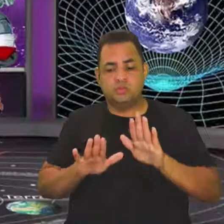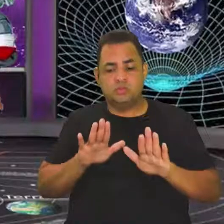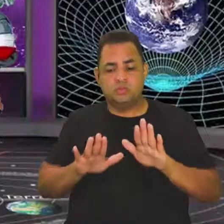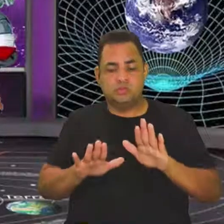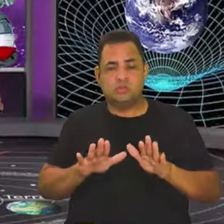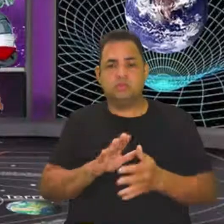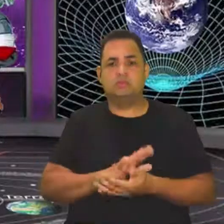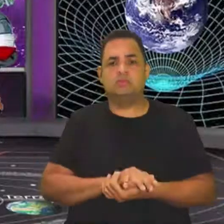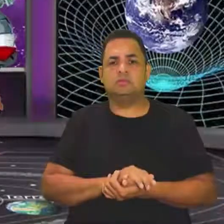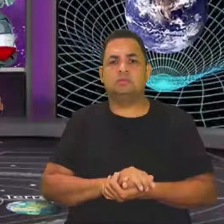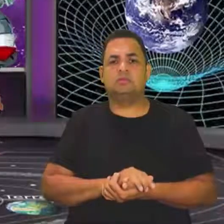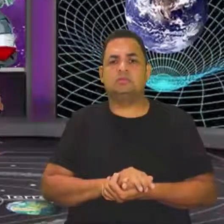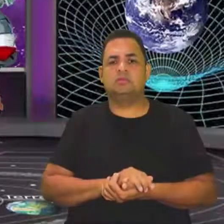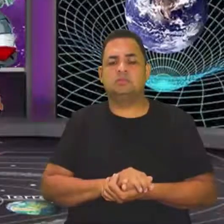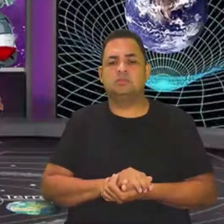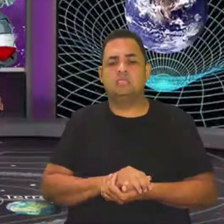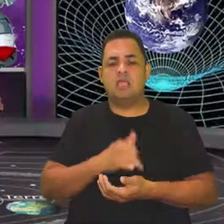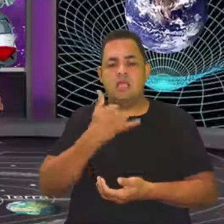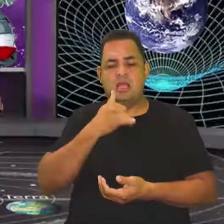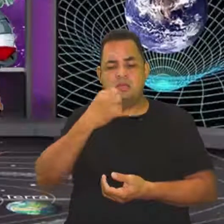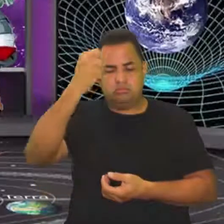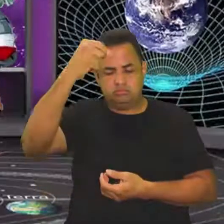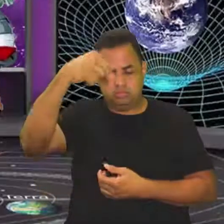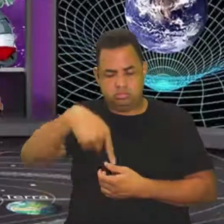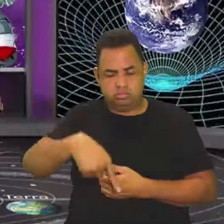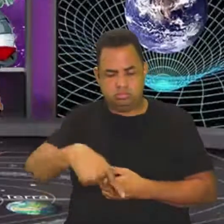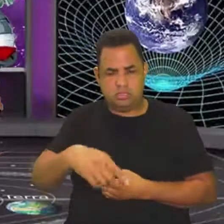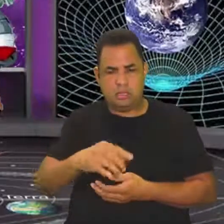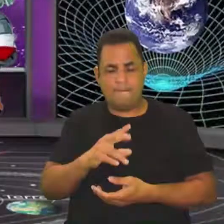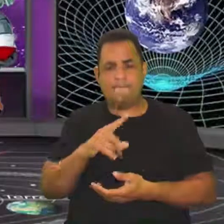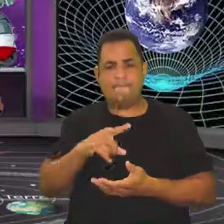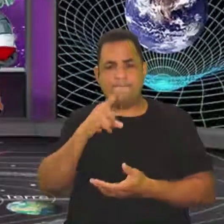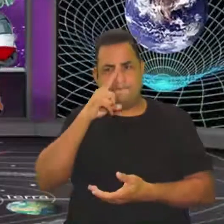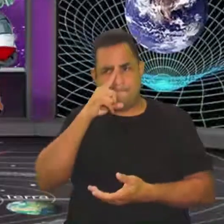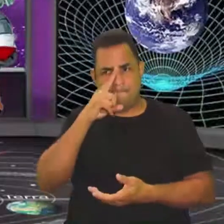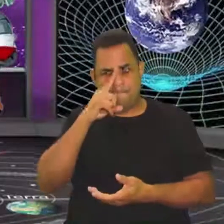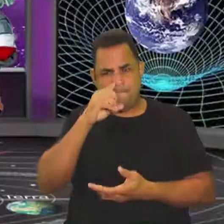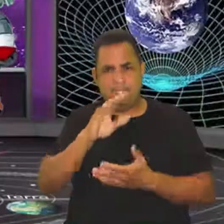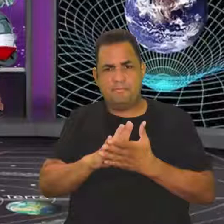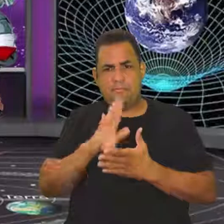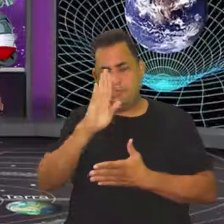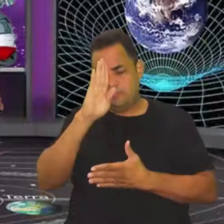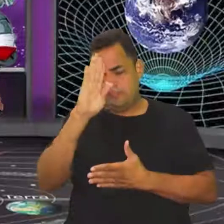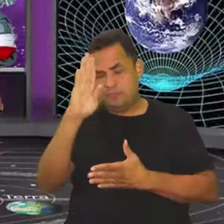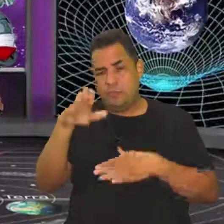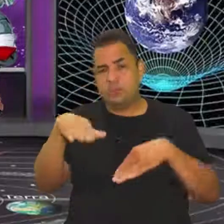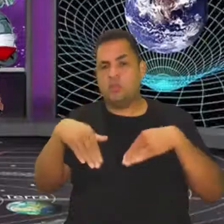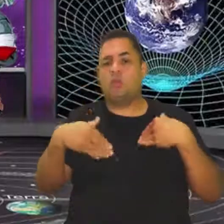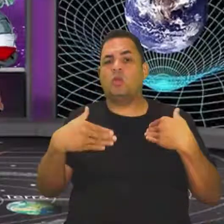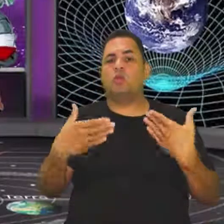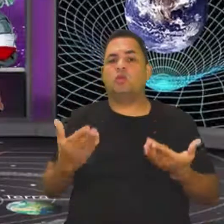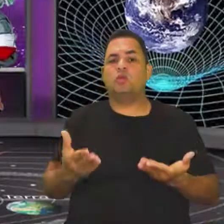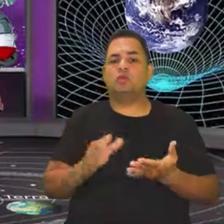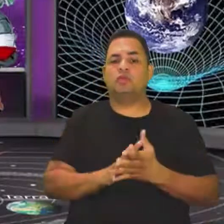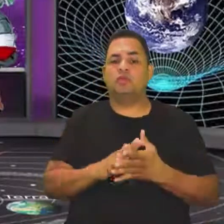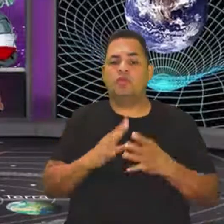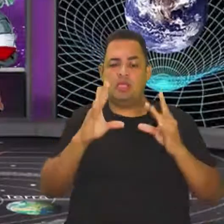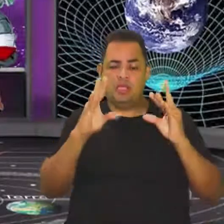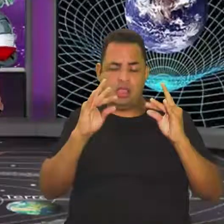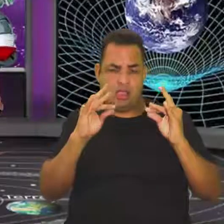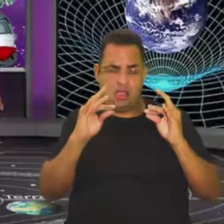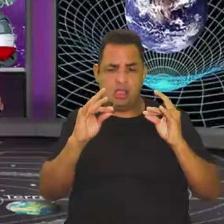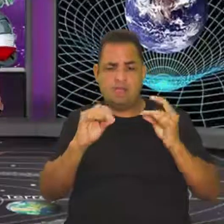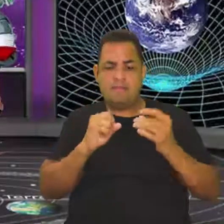cuidado. Descargas elétricas são muito perigosas, principalmente onde você estiver molhado. Vai